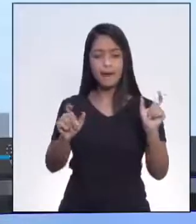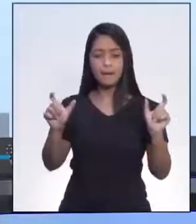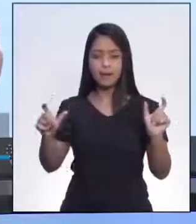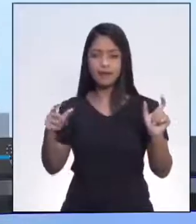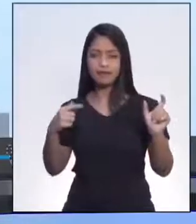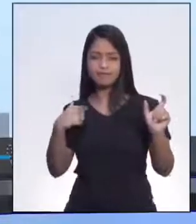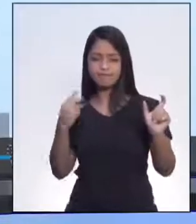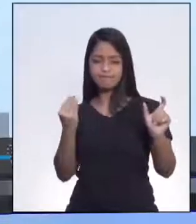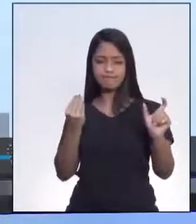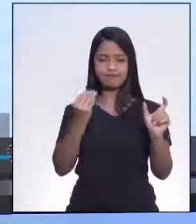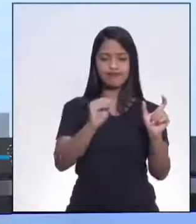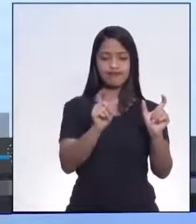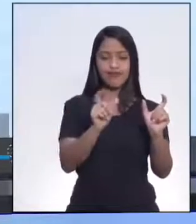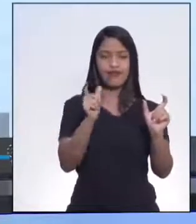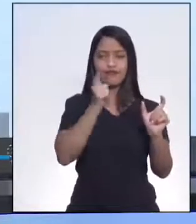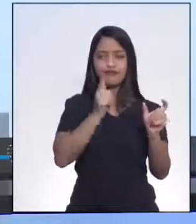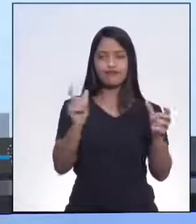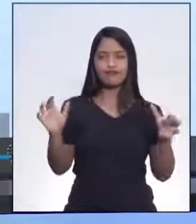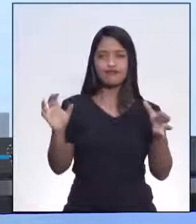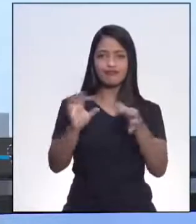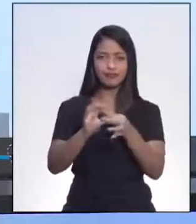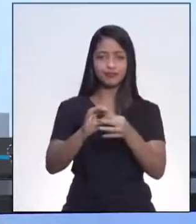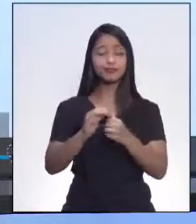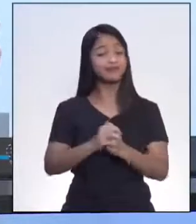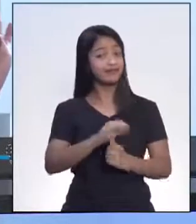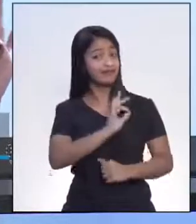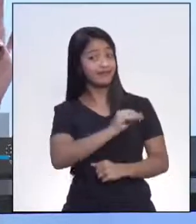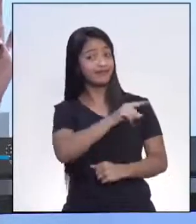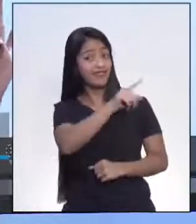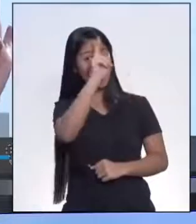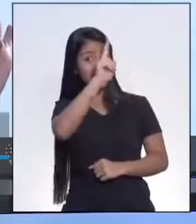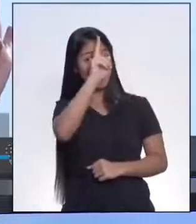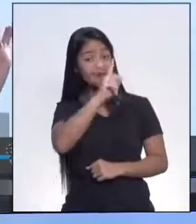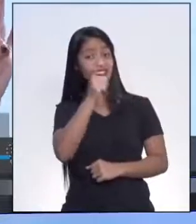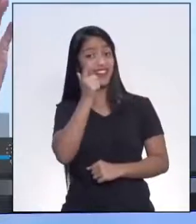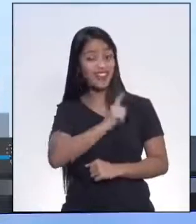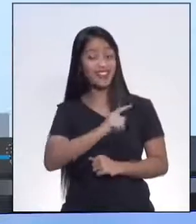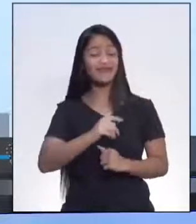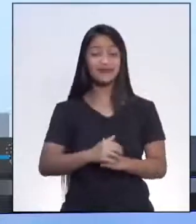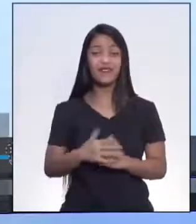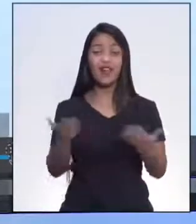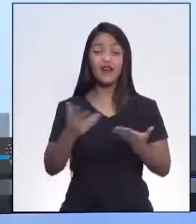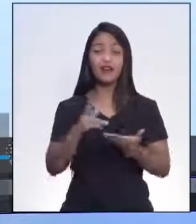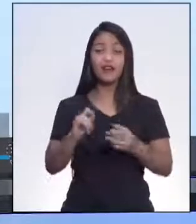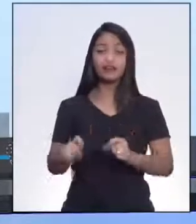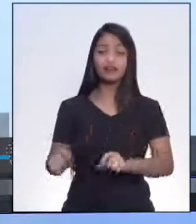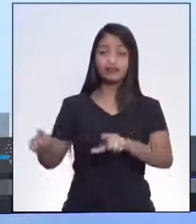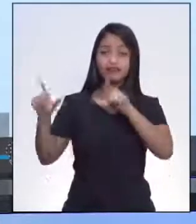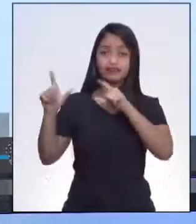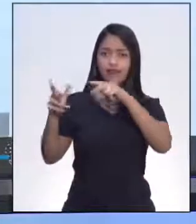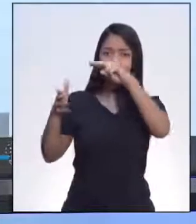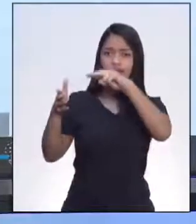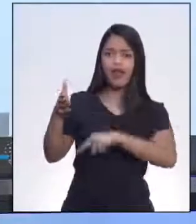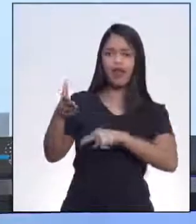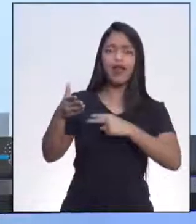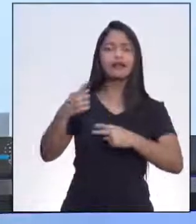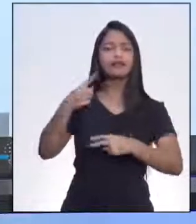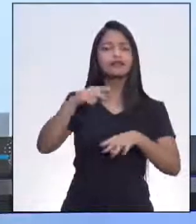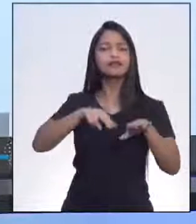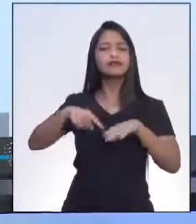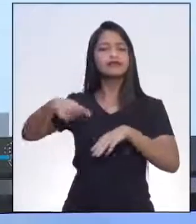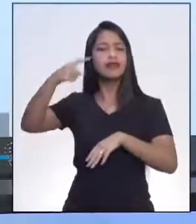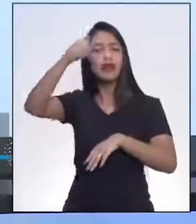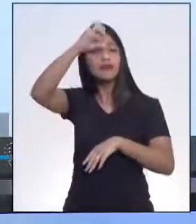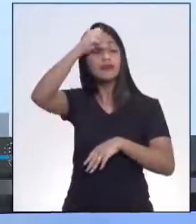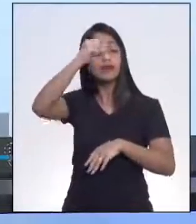uma revisadinha aqui na nossa lousa digital sobre o que a gente aprendeu a semana passada. E nós vamos hoje trabalhar outros